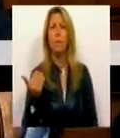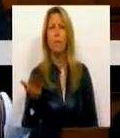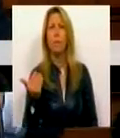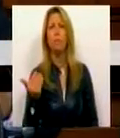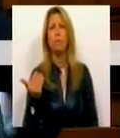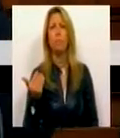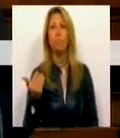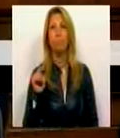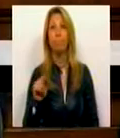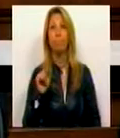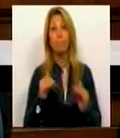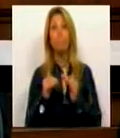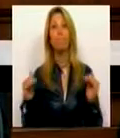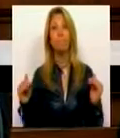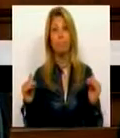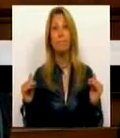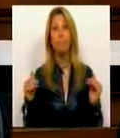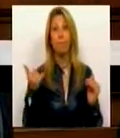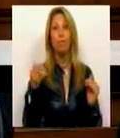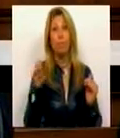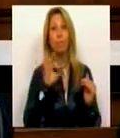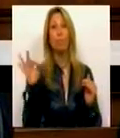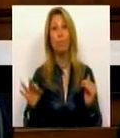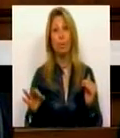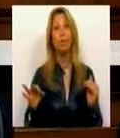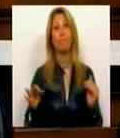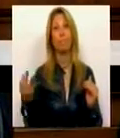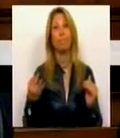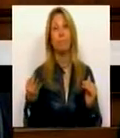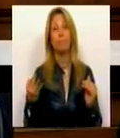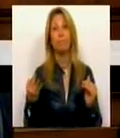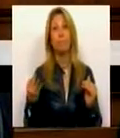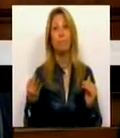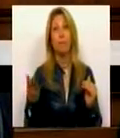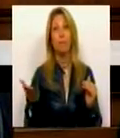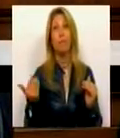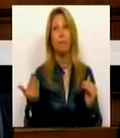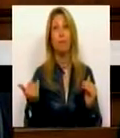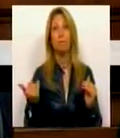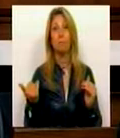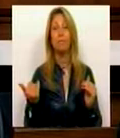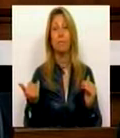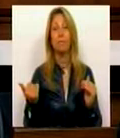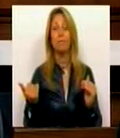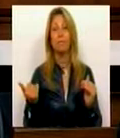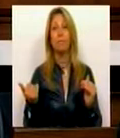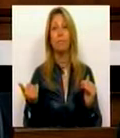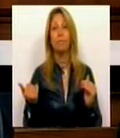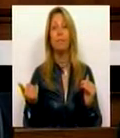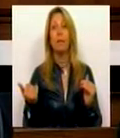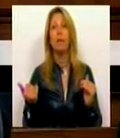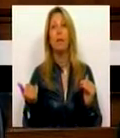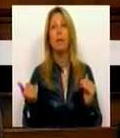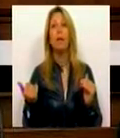está aquém deste patamar dos 20%, está aliás bastante aquém, e é interessante